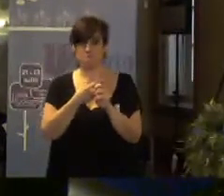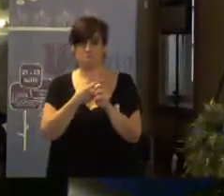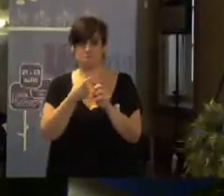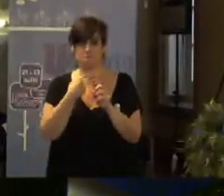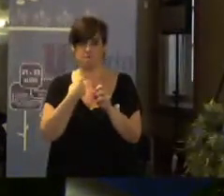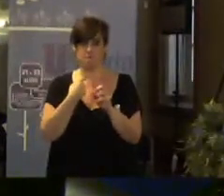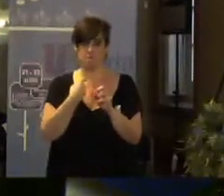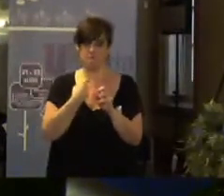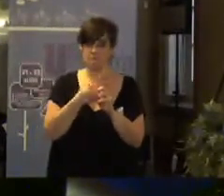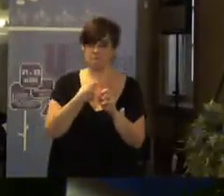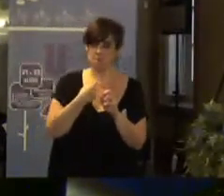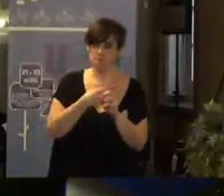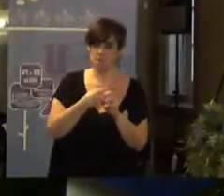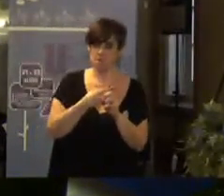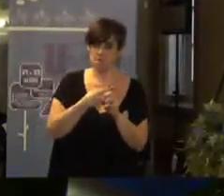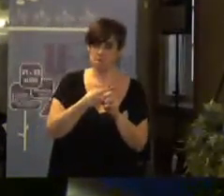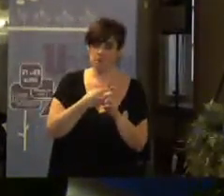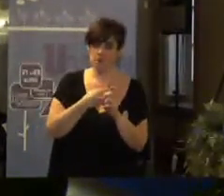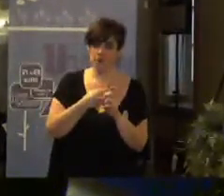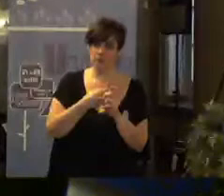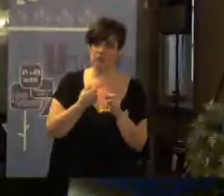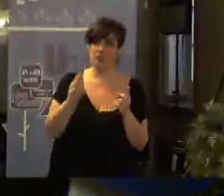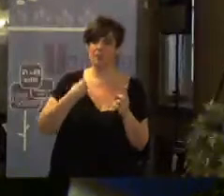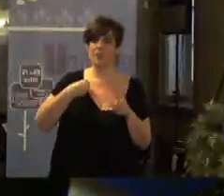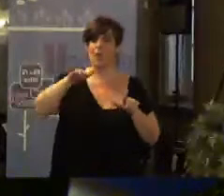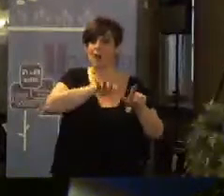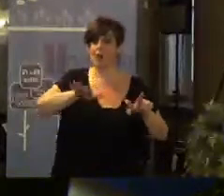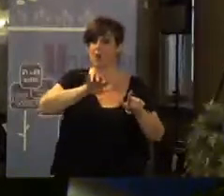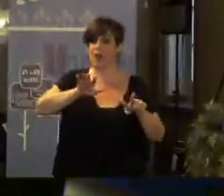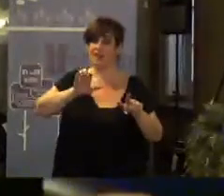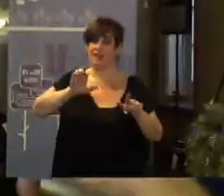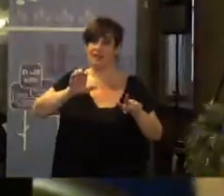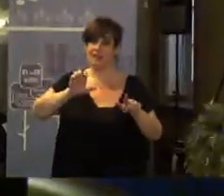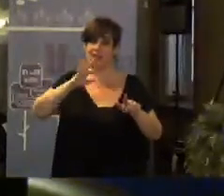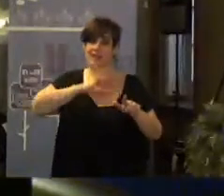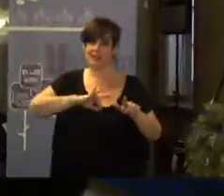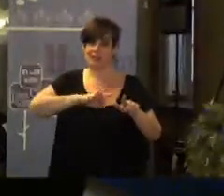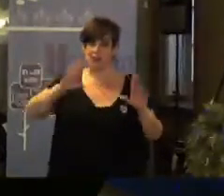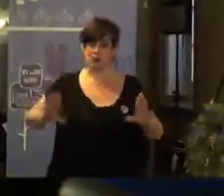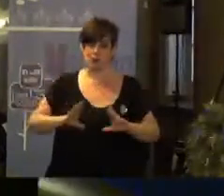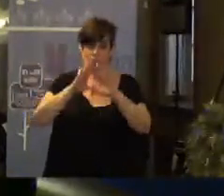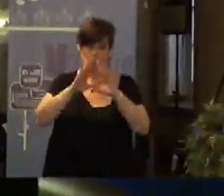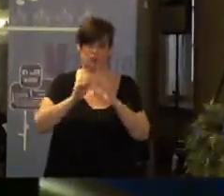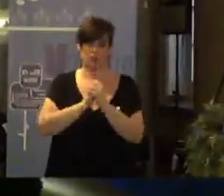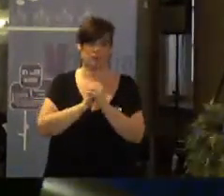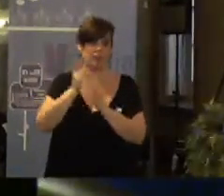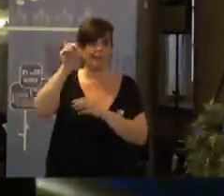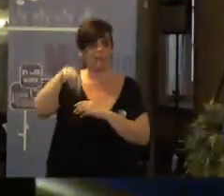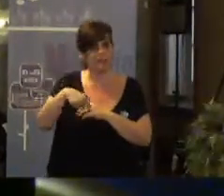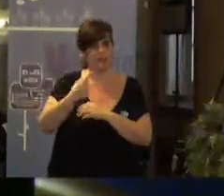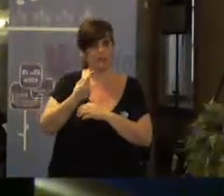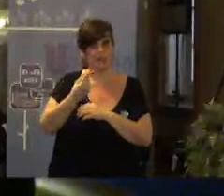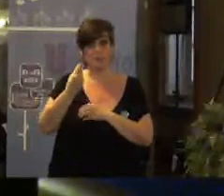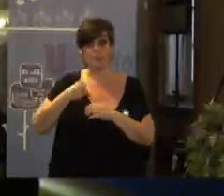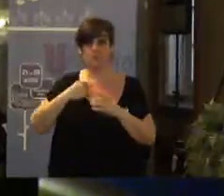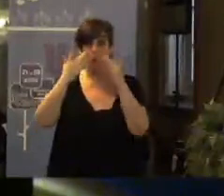à falência do BES, do Banco Espírito Santo. E por essa comissão de inquérito passaram